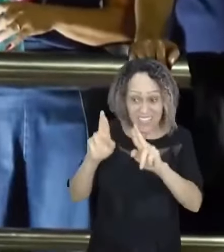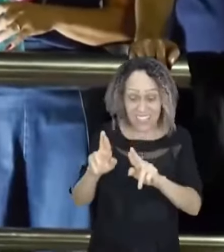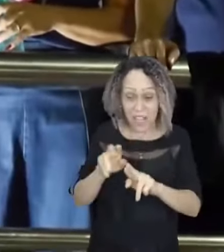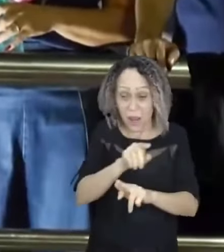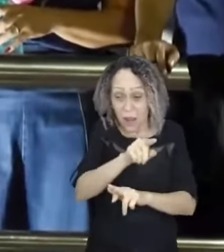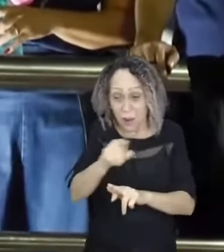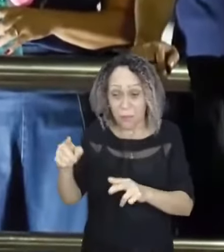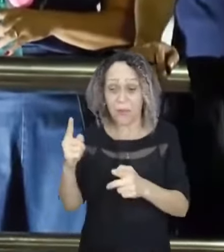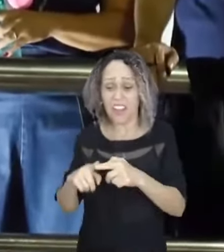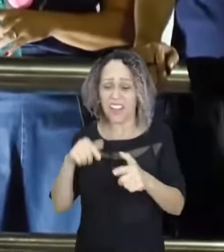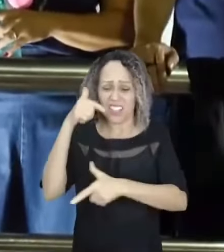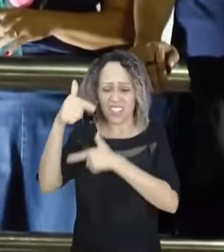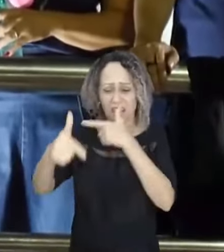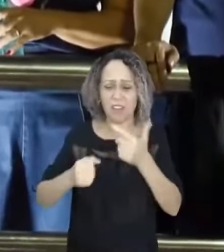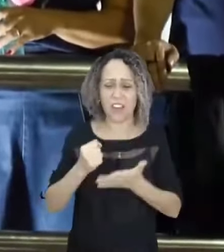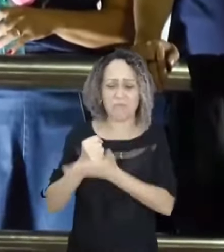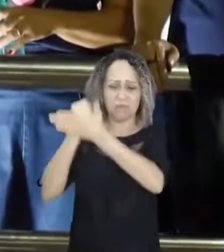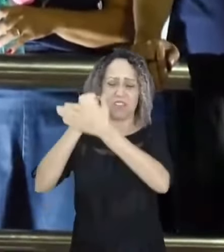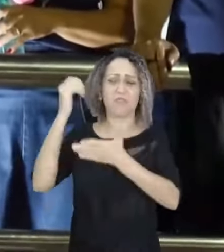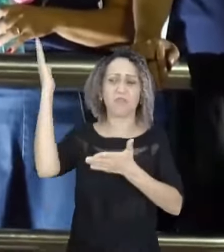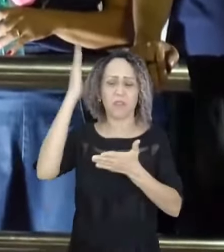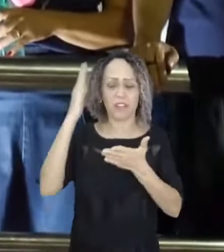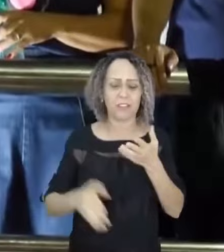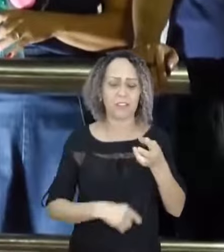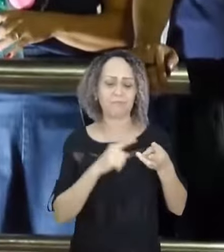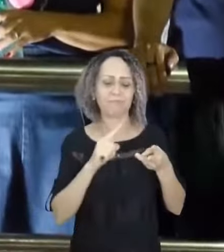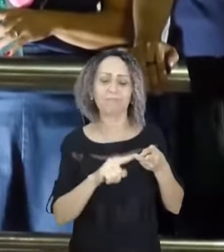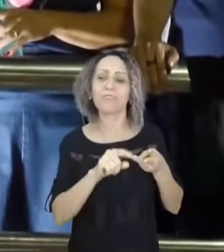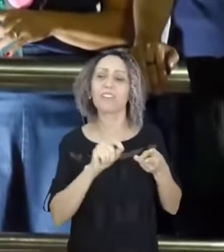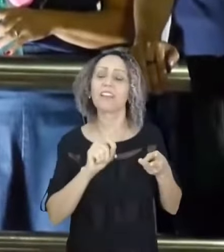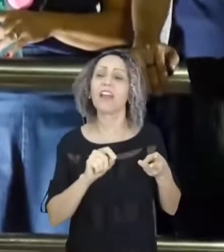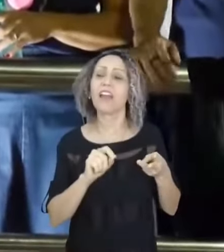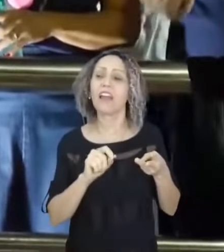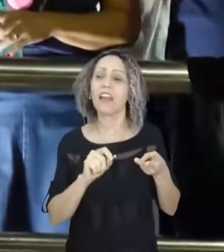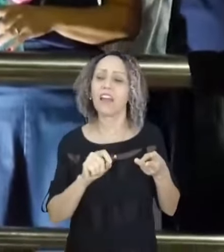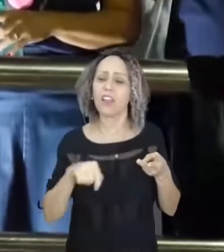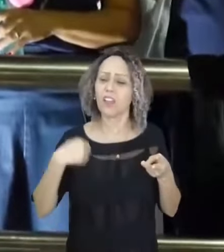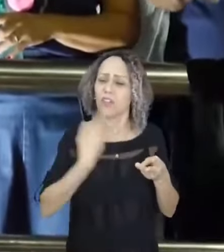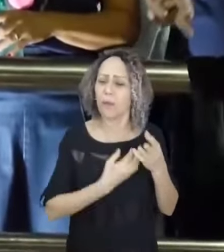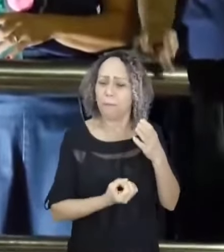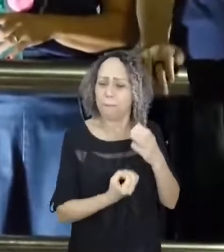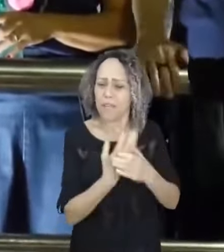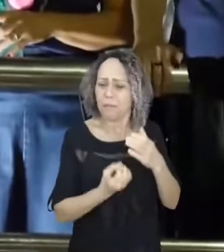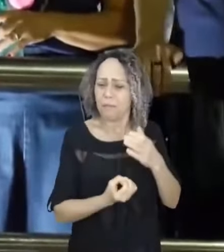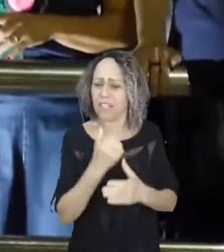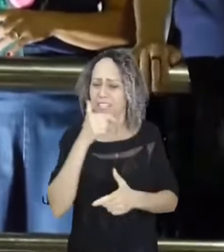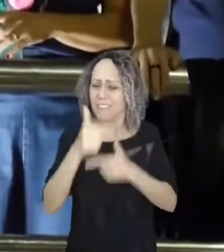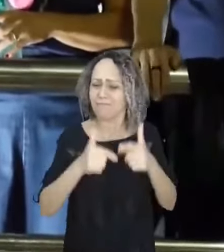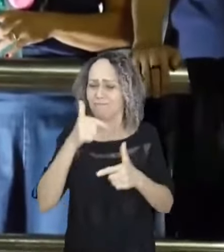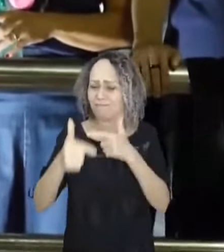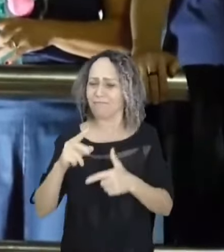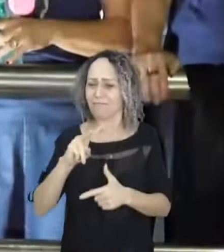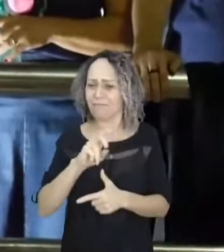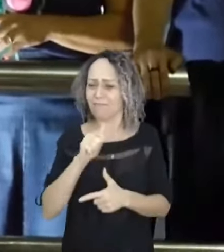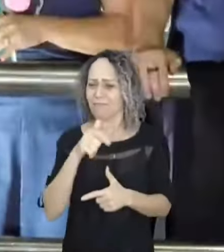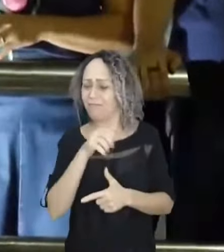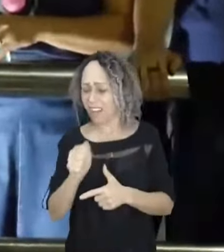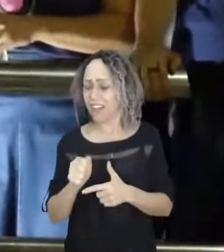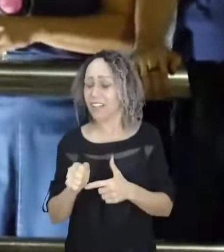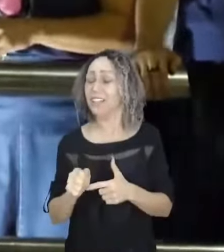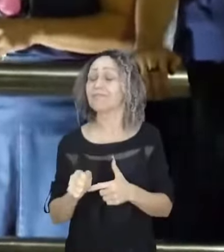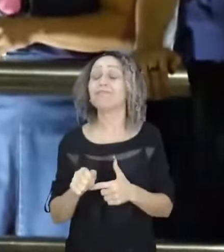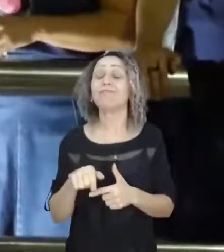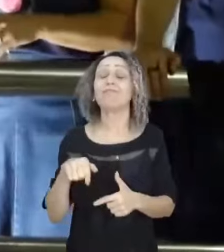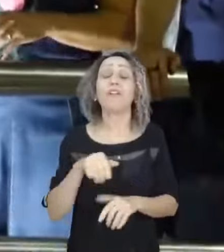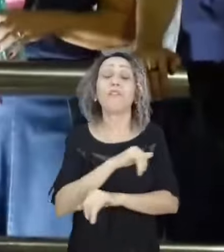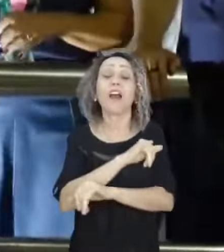estava trabalhando. A terceira coisa é que nós vamos gerar emprego. E quero dizer para vocês que